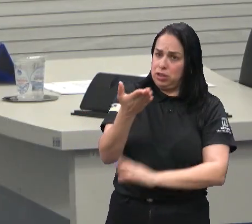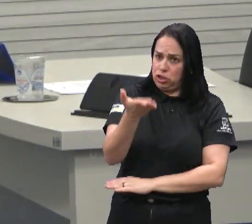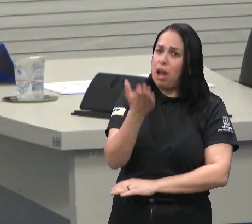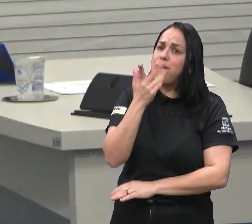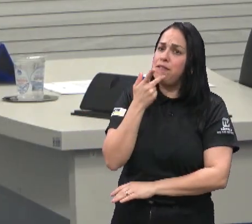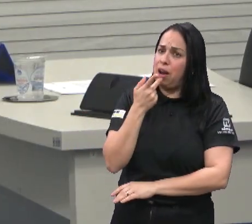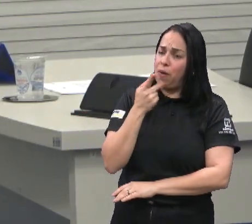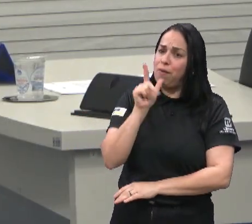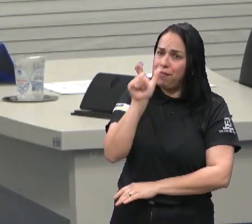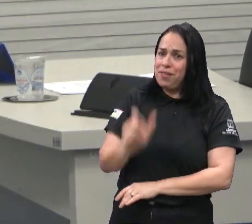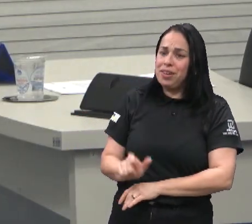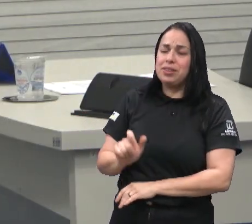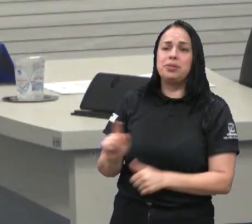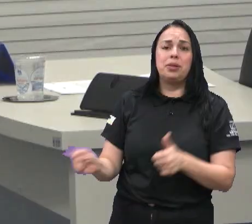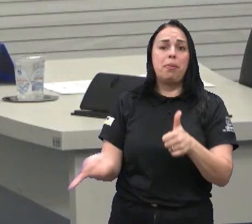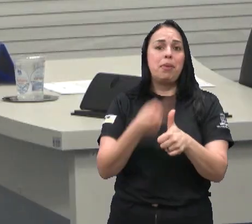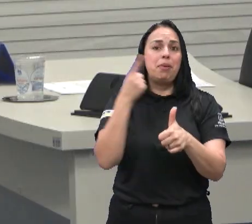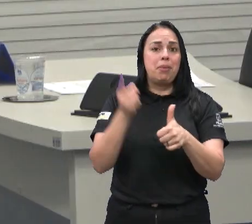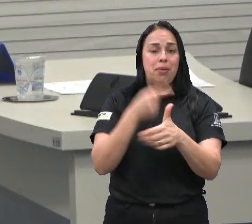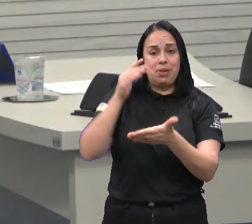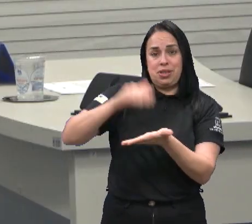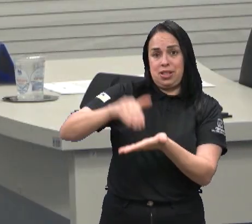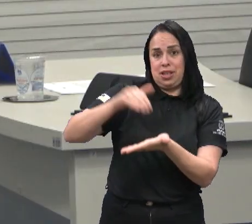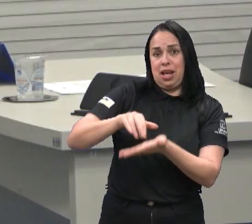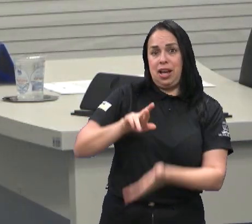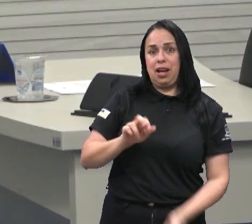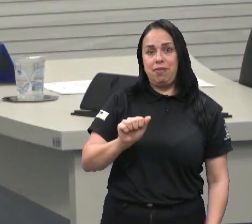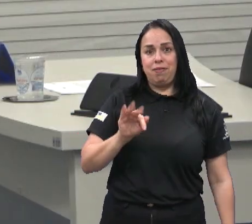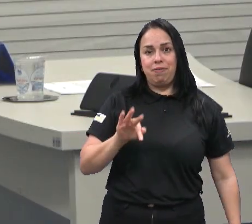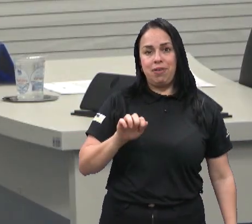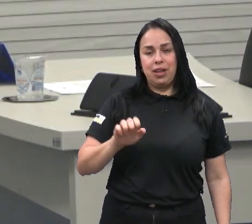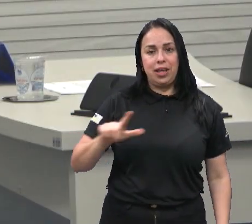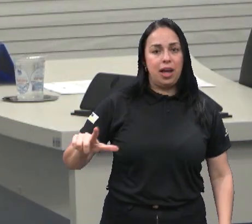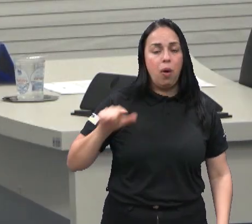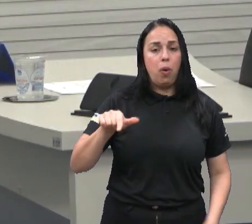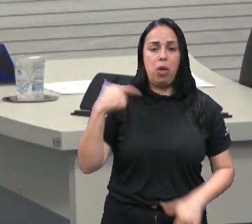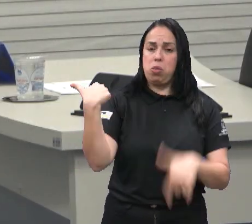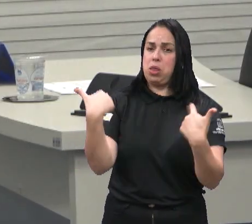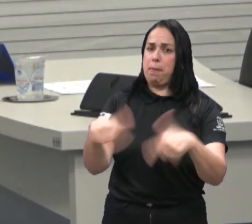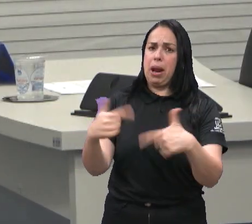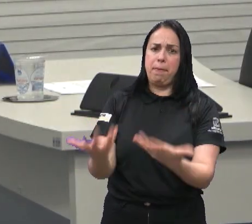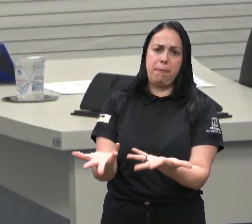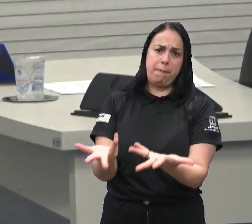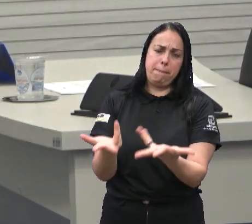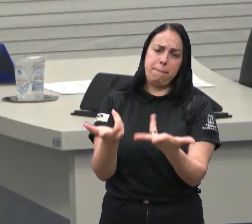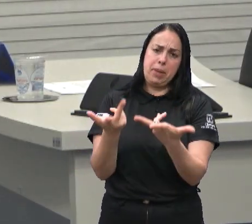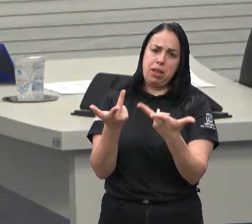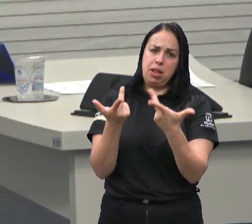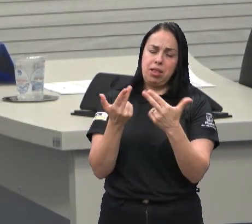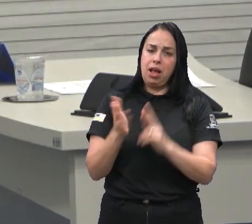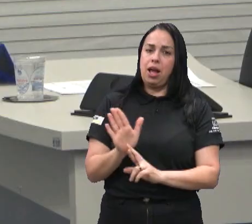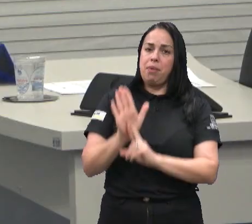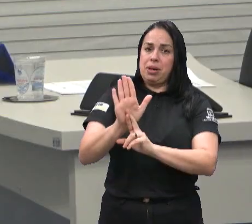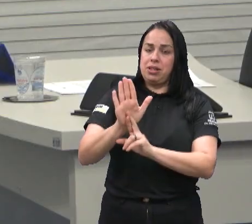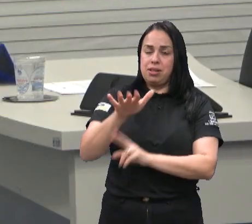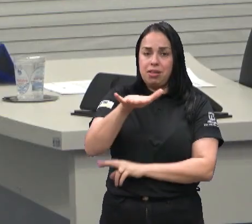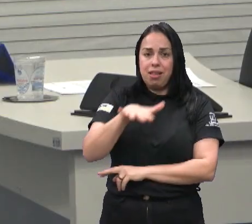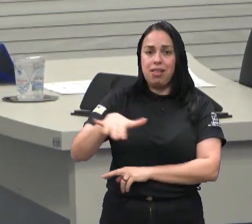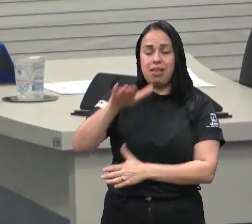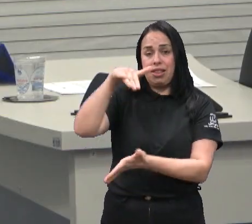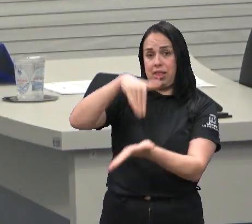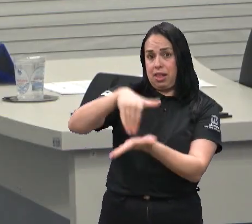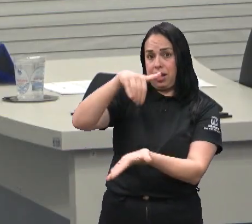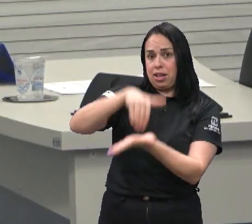disse. Primeiro, o secretário Rafael, que tem feito um trabalho extraordinário frente ao CEPAC, essa